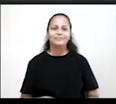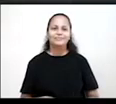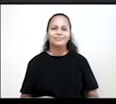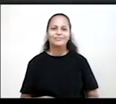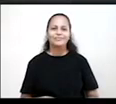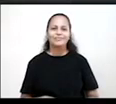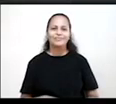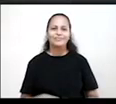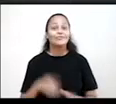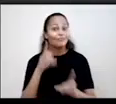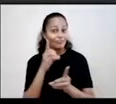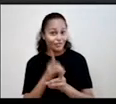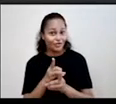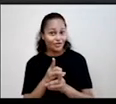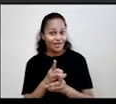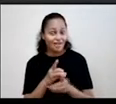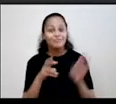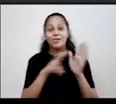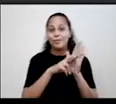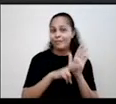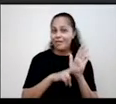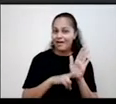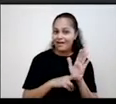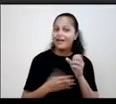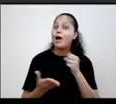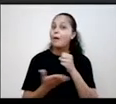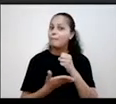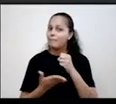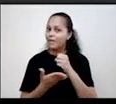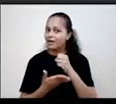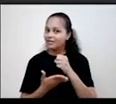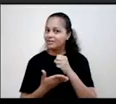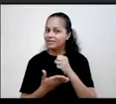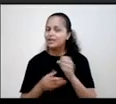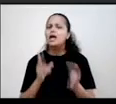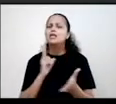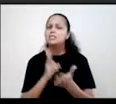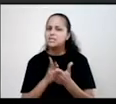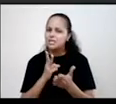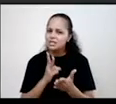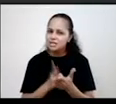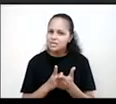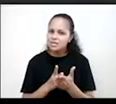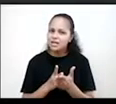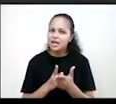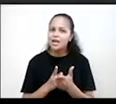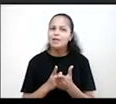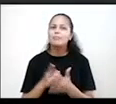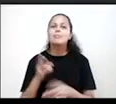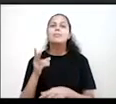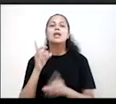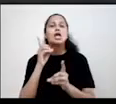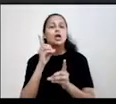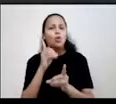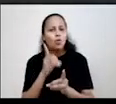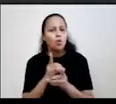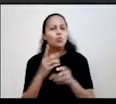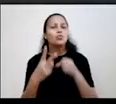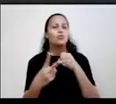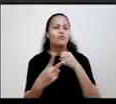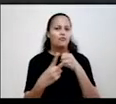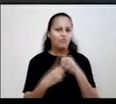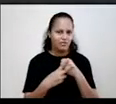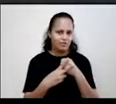Vamos localizar o sujeito, então? Tem uma regra básica. Eu sempre encontro o verbo, tá? Então, eu